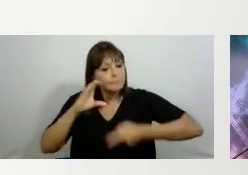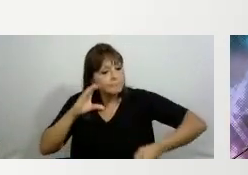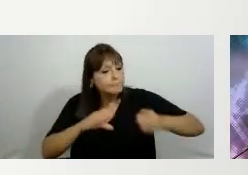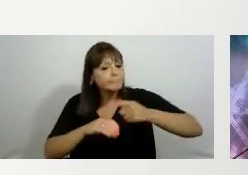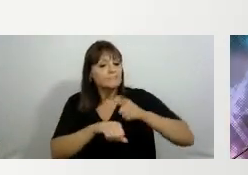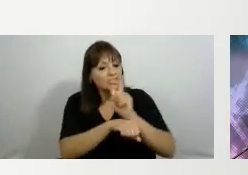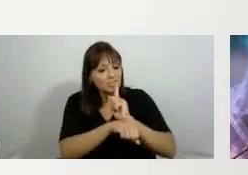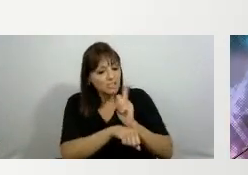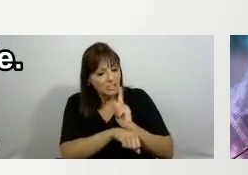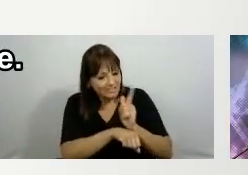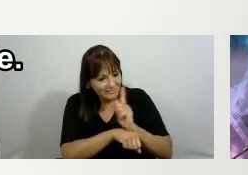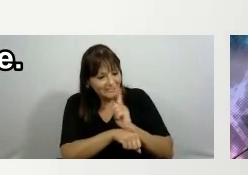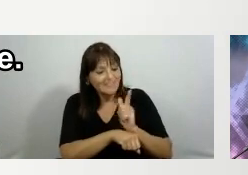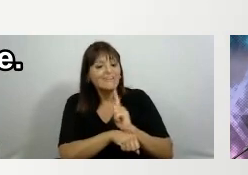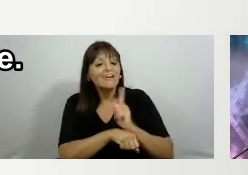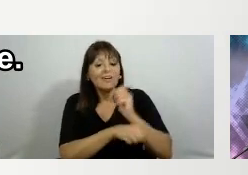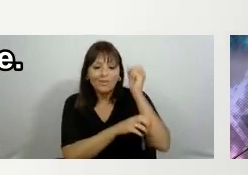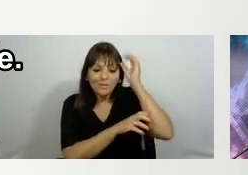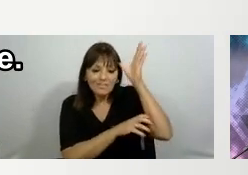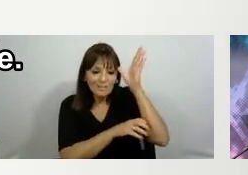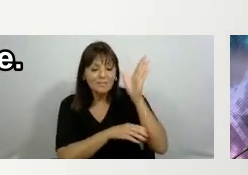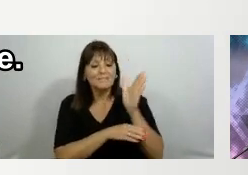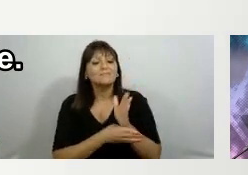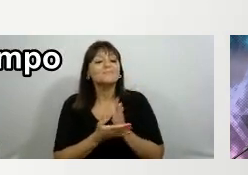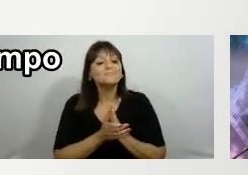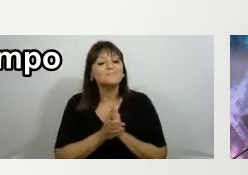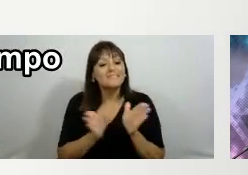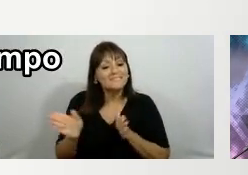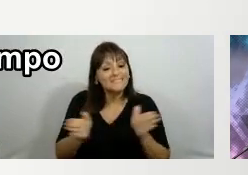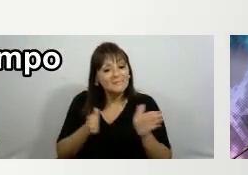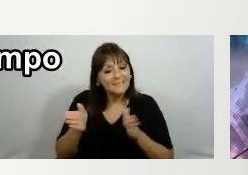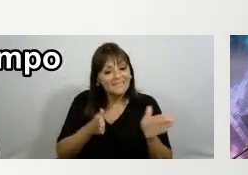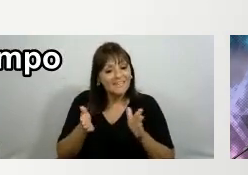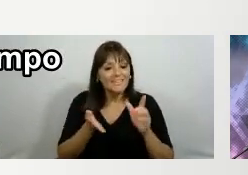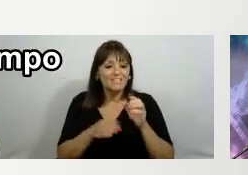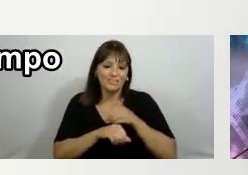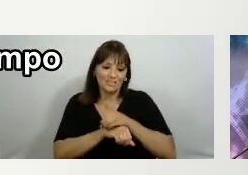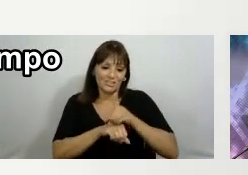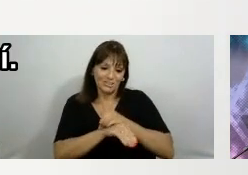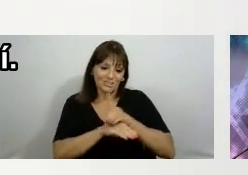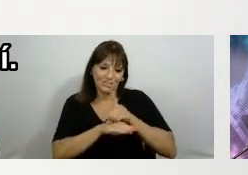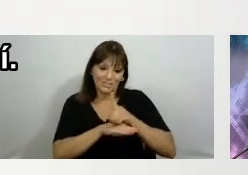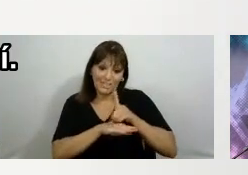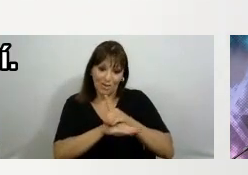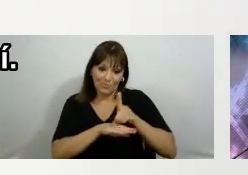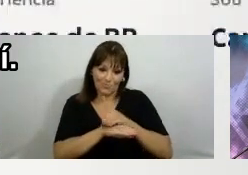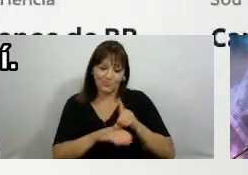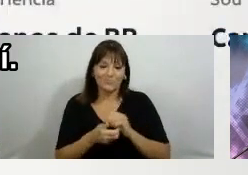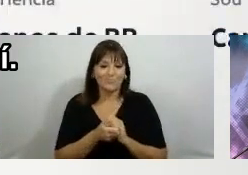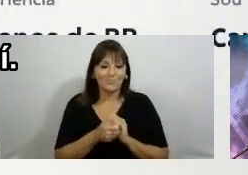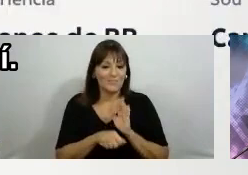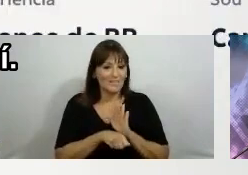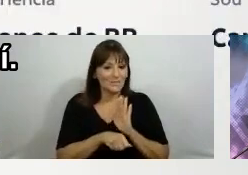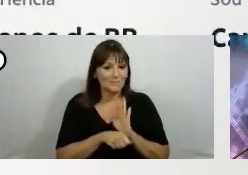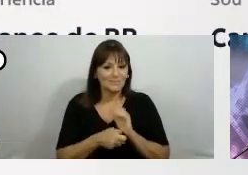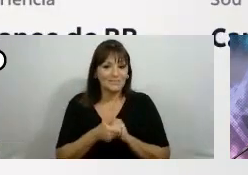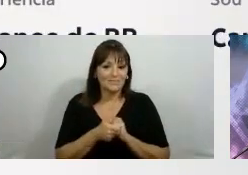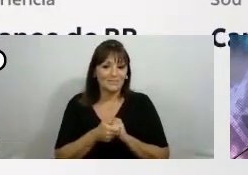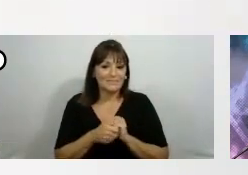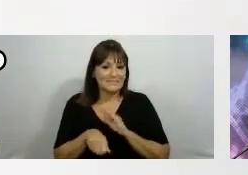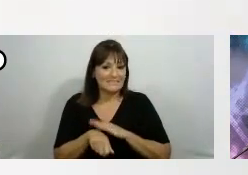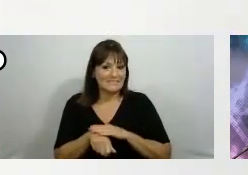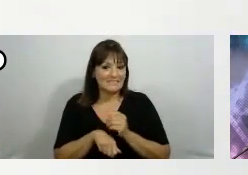digital. E aí, mais uma vez o slide. Amiga, ajuda aí, que meu tempo está acabando. Espera